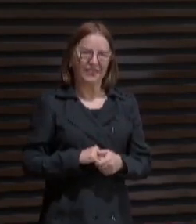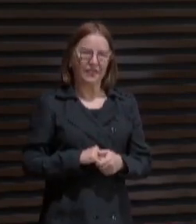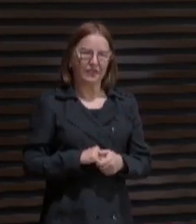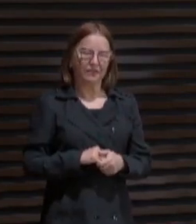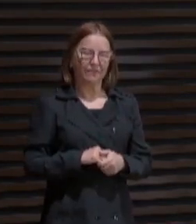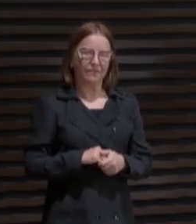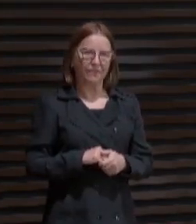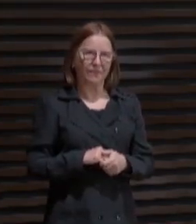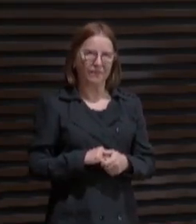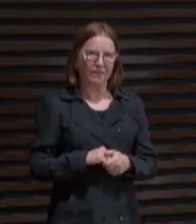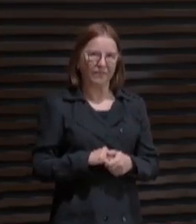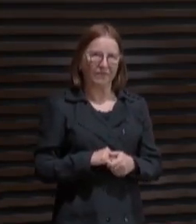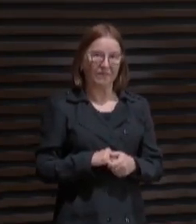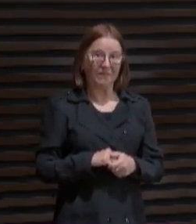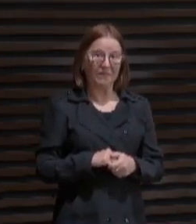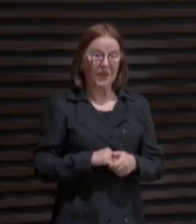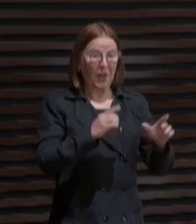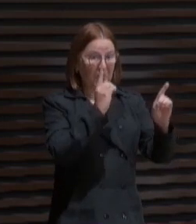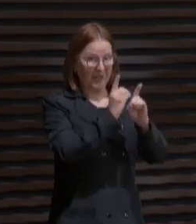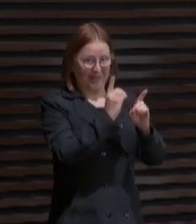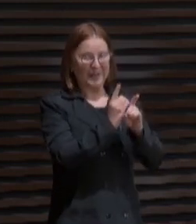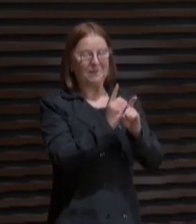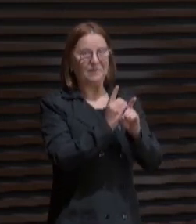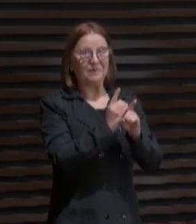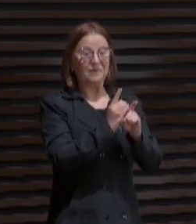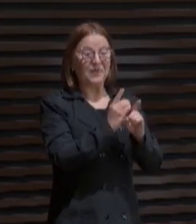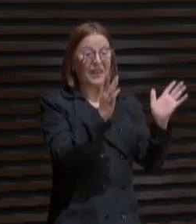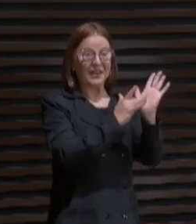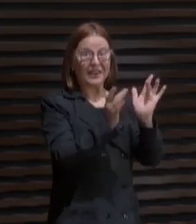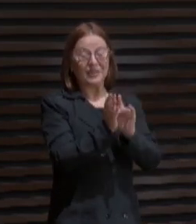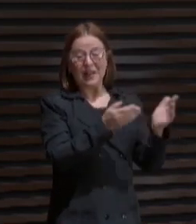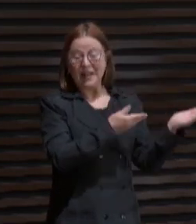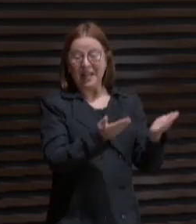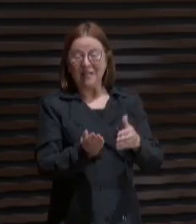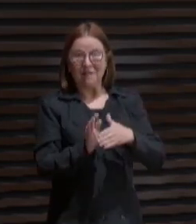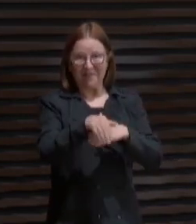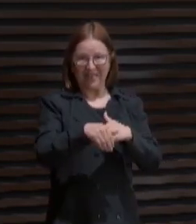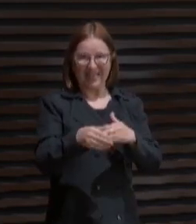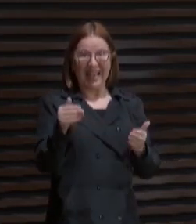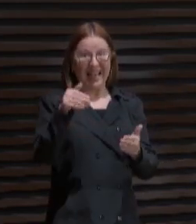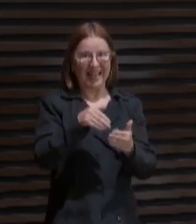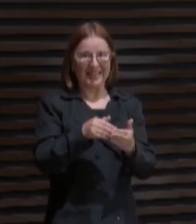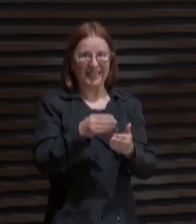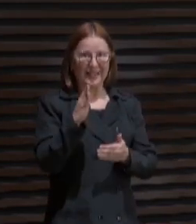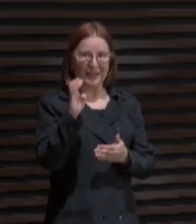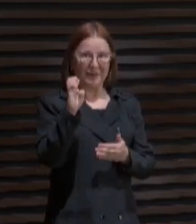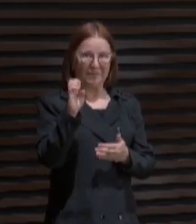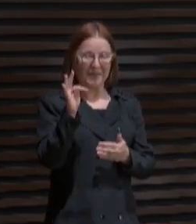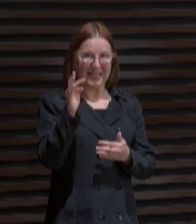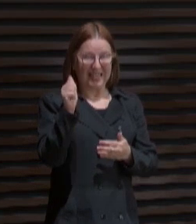Então Jesus os levou para fora até Betânia, e erguendo as mãos, os